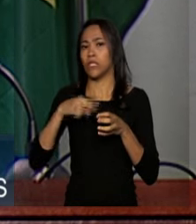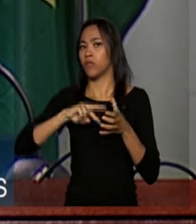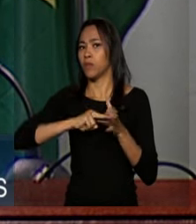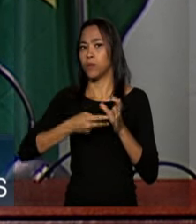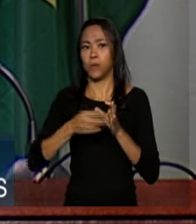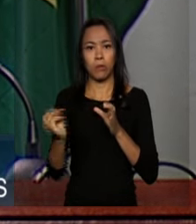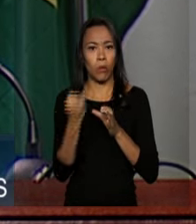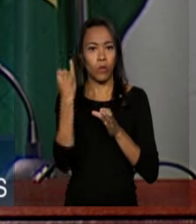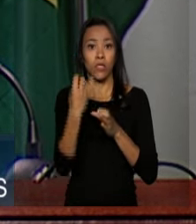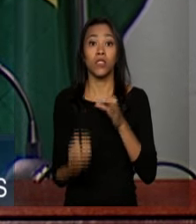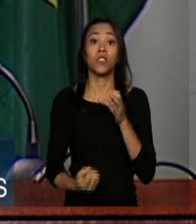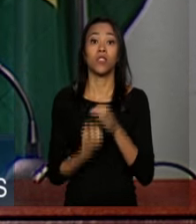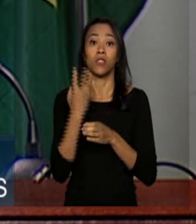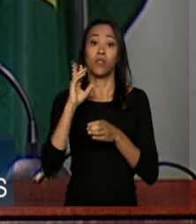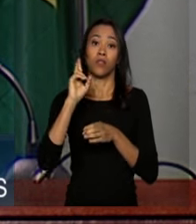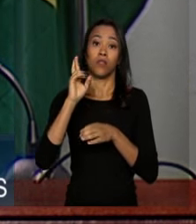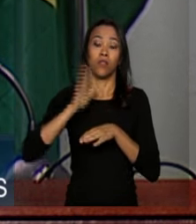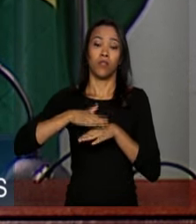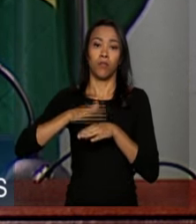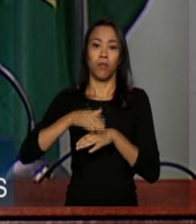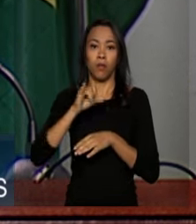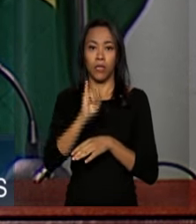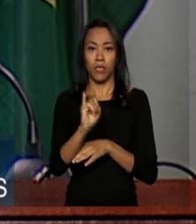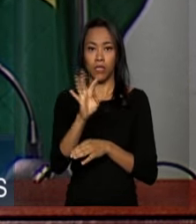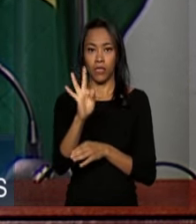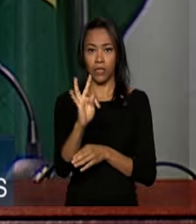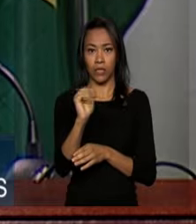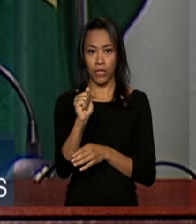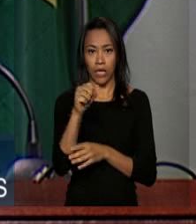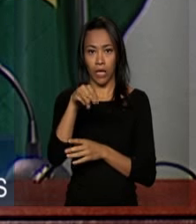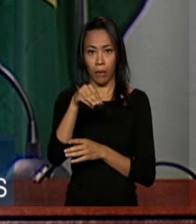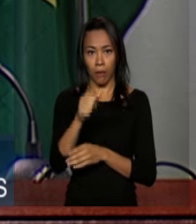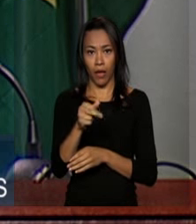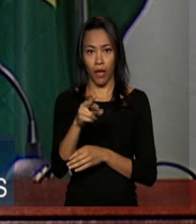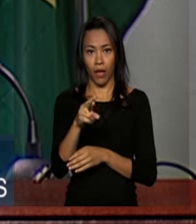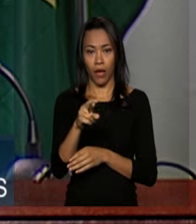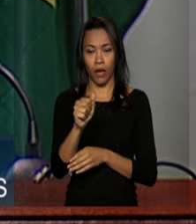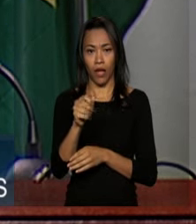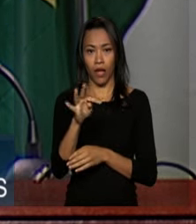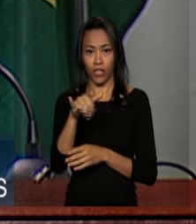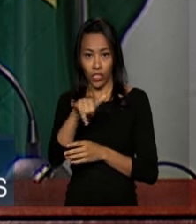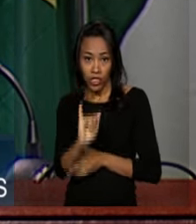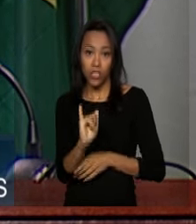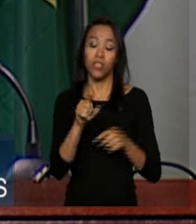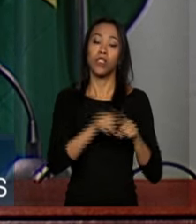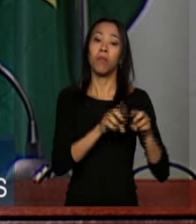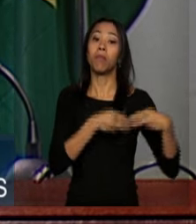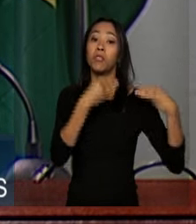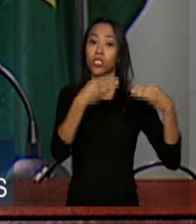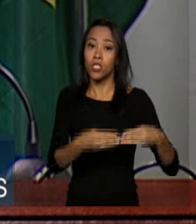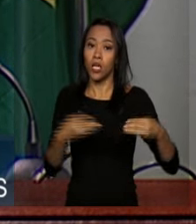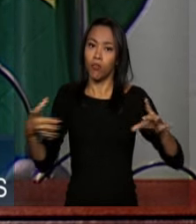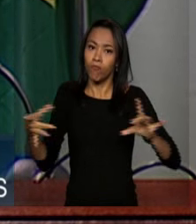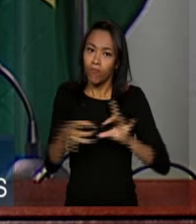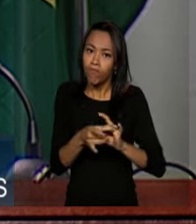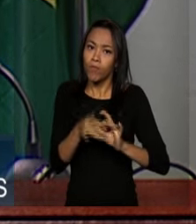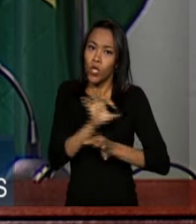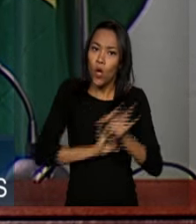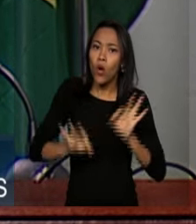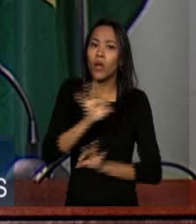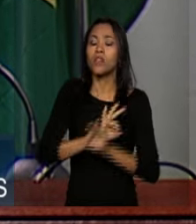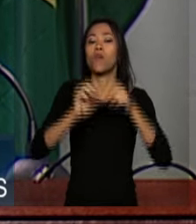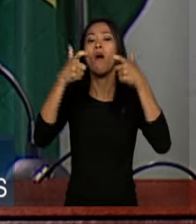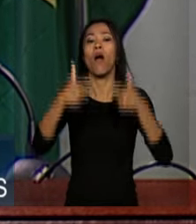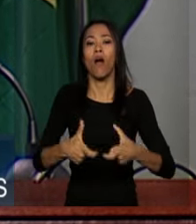pelo Itamaraty e pelos ministérios que compõem o meu governo em Fortaleza no ano